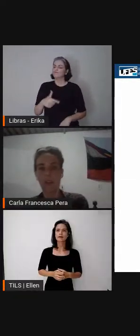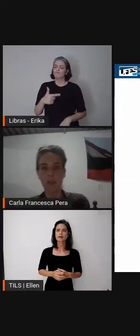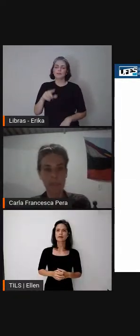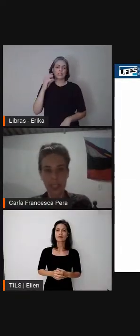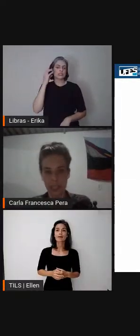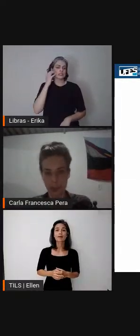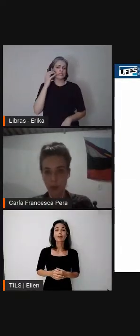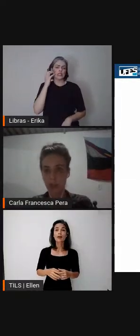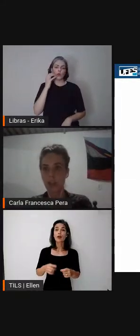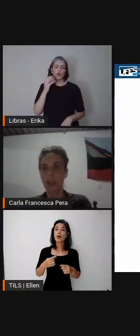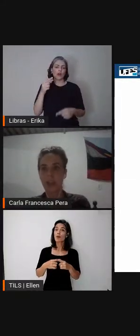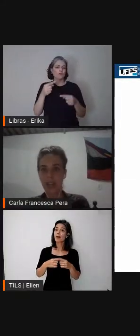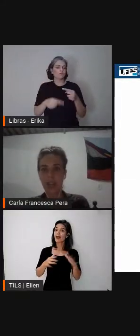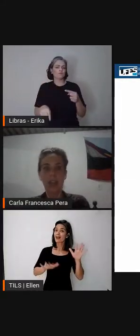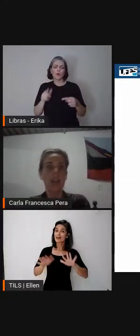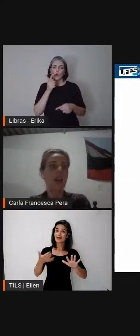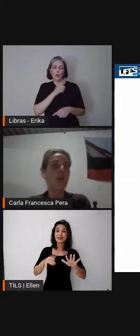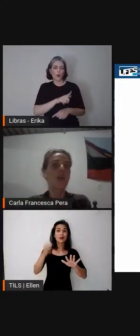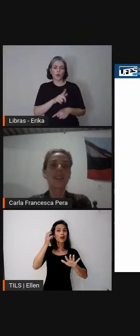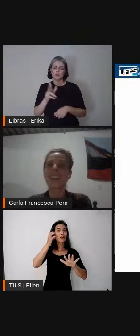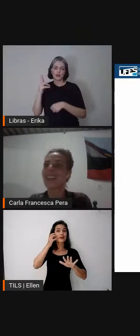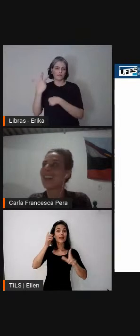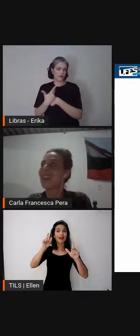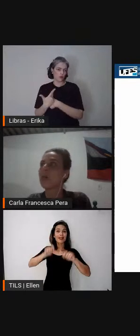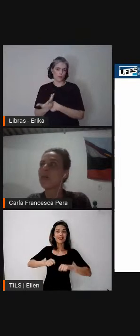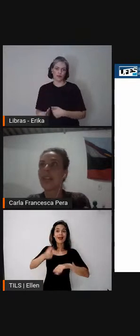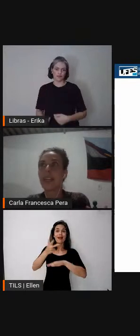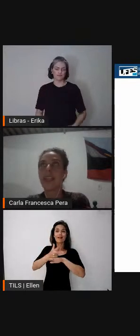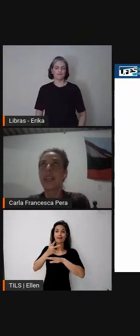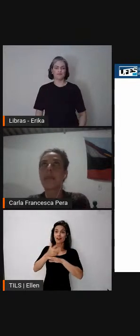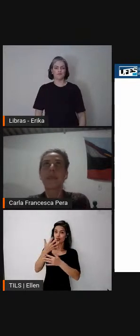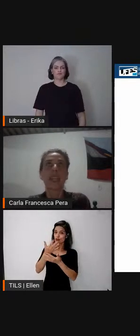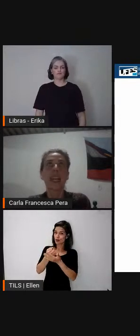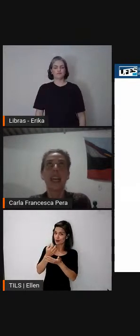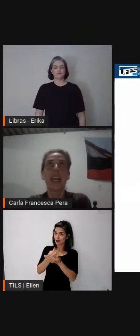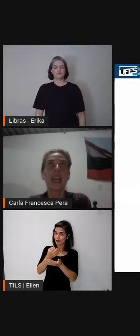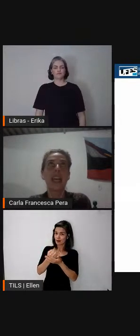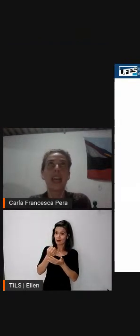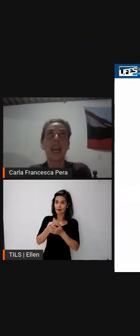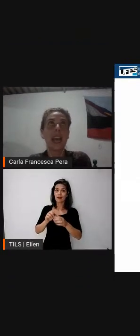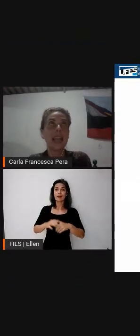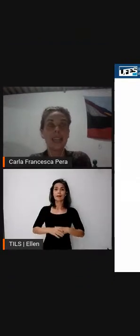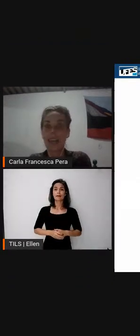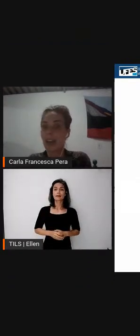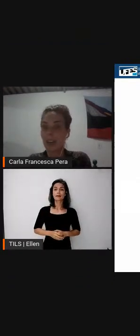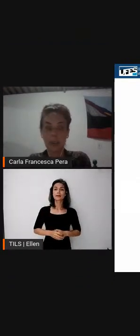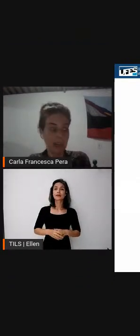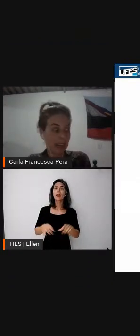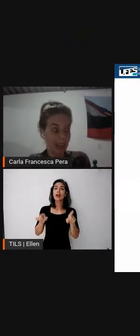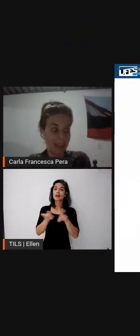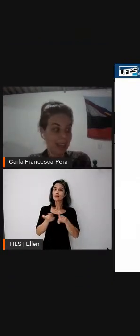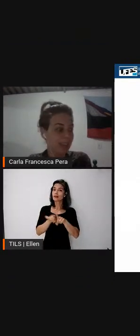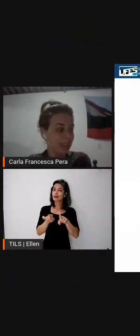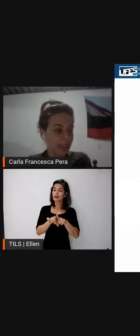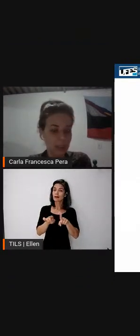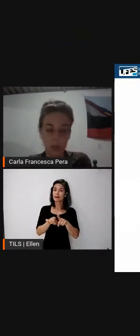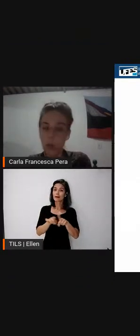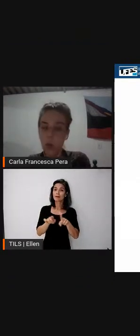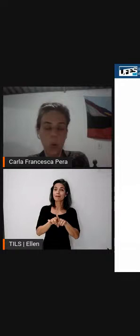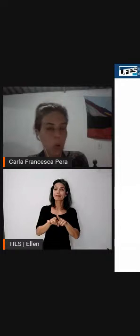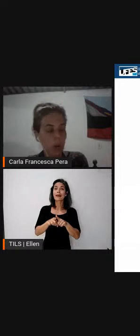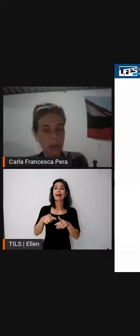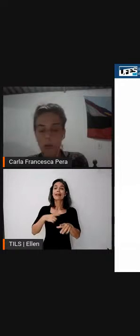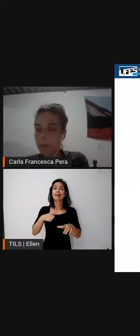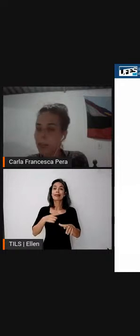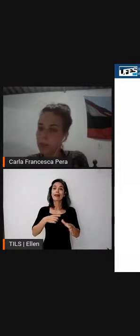gravar um vídeo, né? Ou, às vezes, ele não tem, ele está acessando